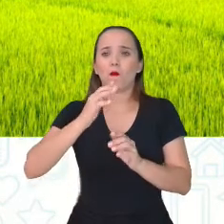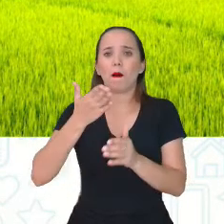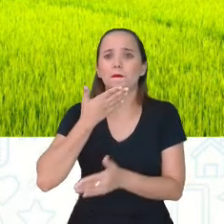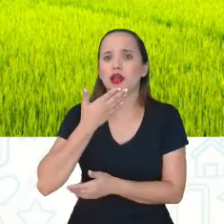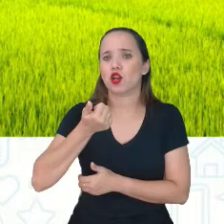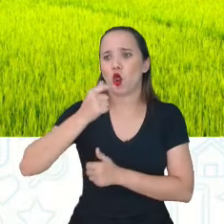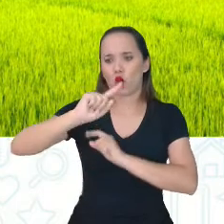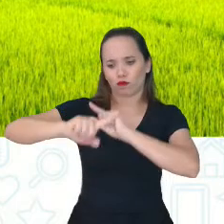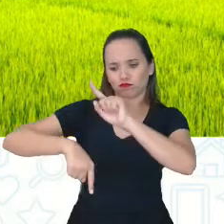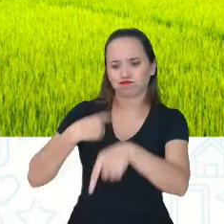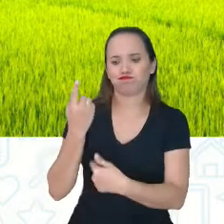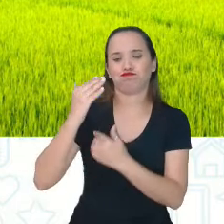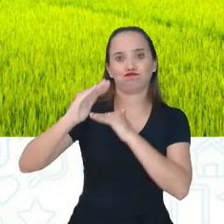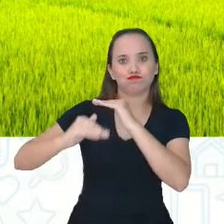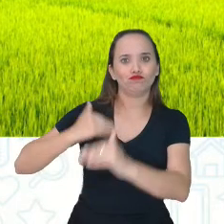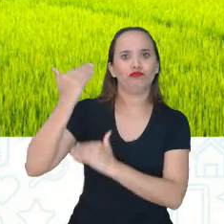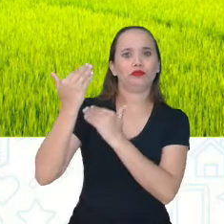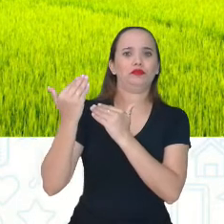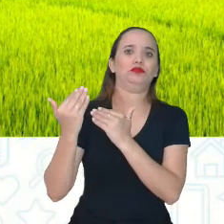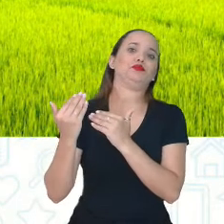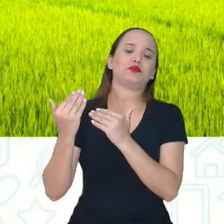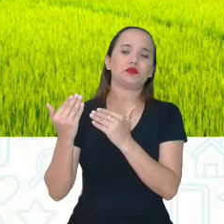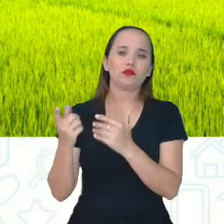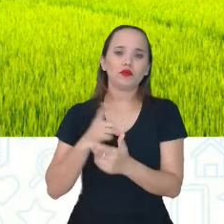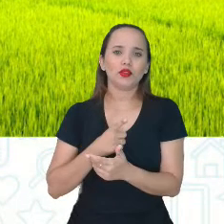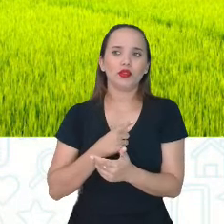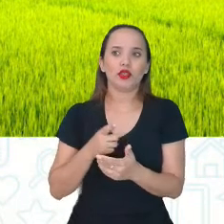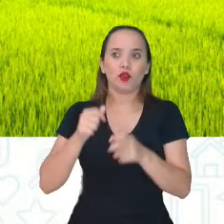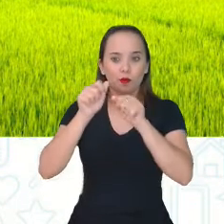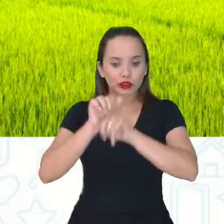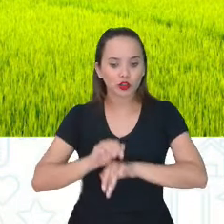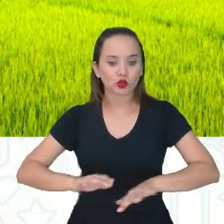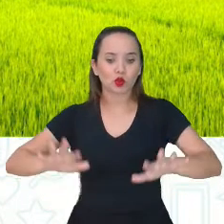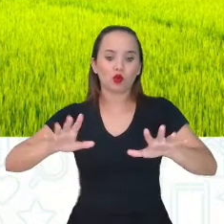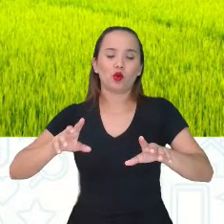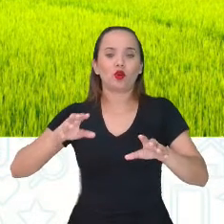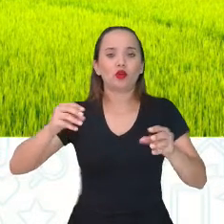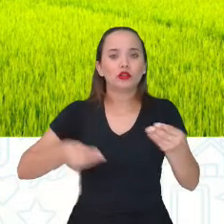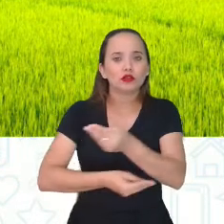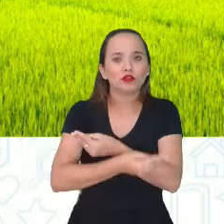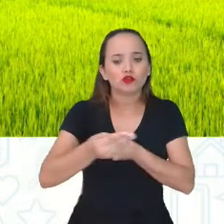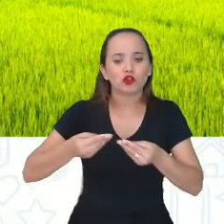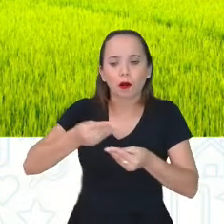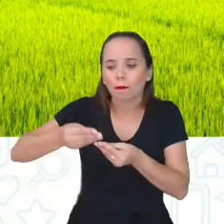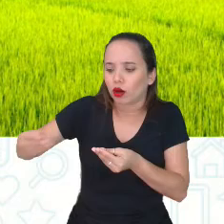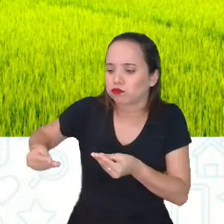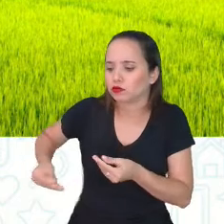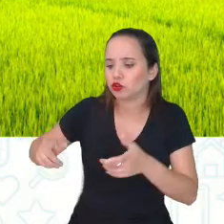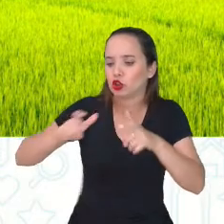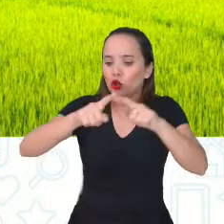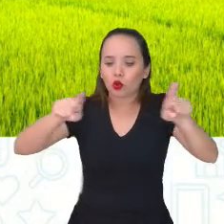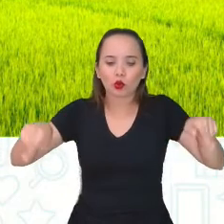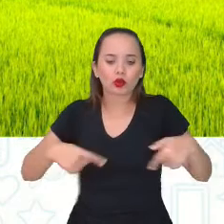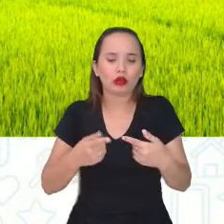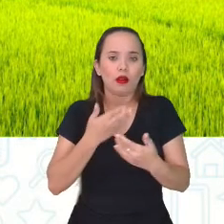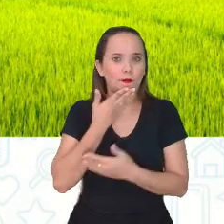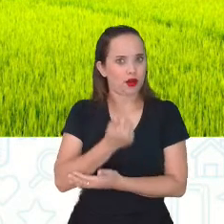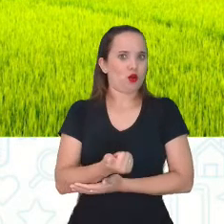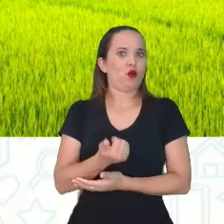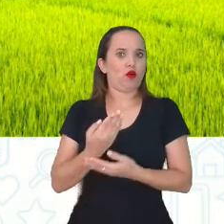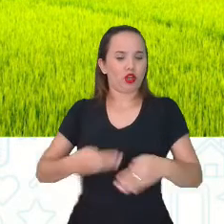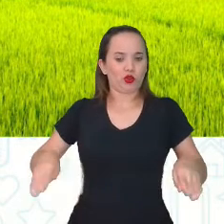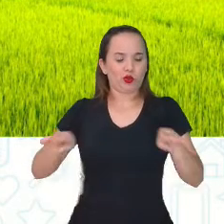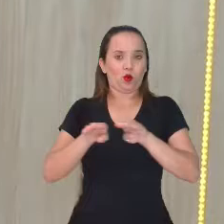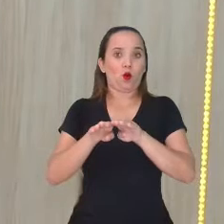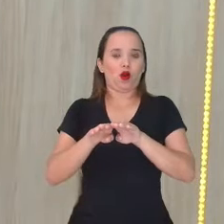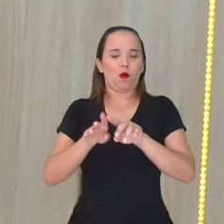se diz, né, de se ordenar, de ter uma distribuição de terras, né, mais igualitárias. E aí deu só